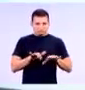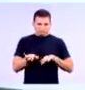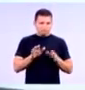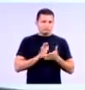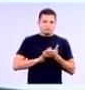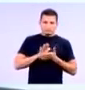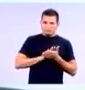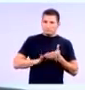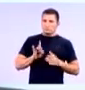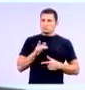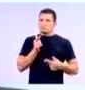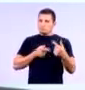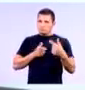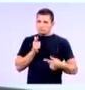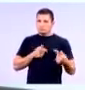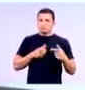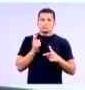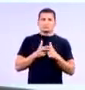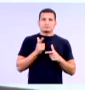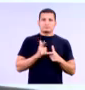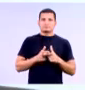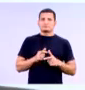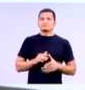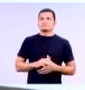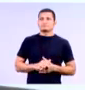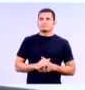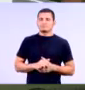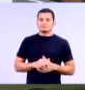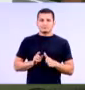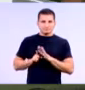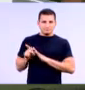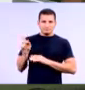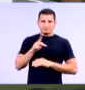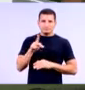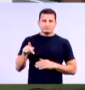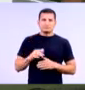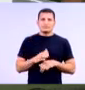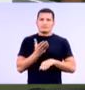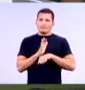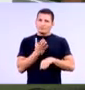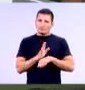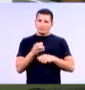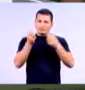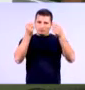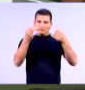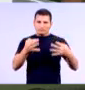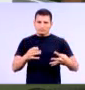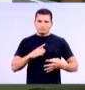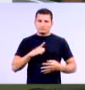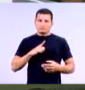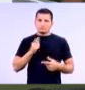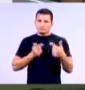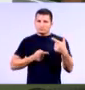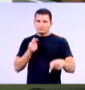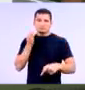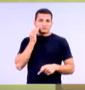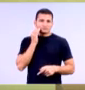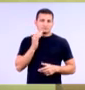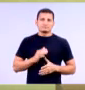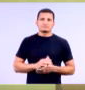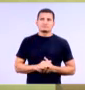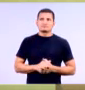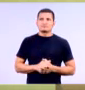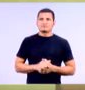discutir o porquê, né, gente? Então, professora, você pode falar da atividade para a gente, aí eu vou tentar discutir aqui? Sim,